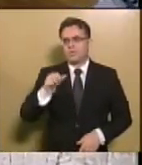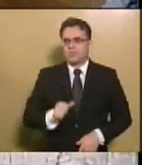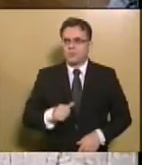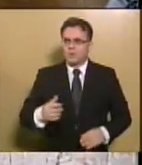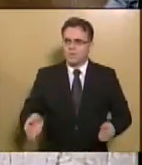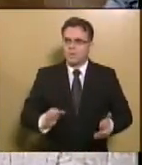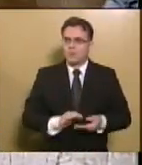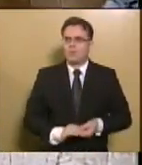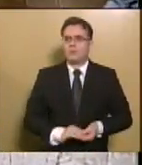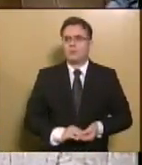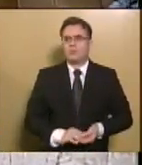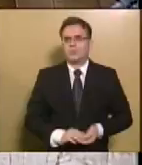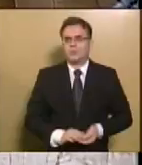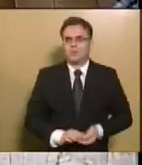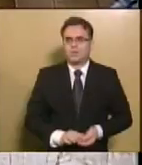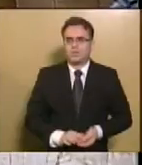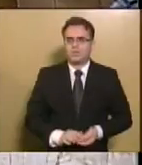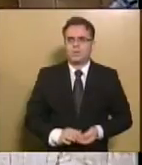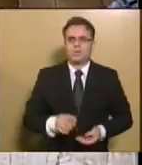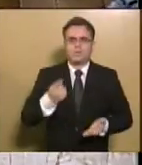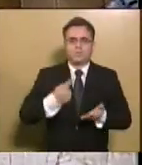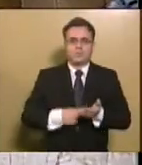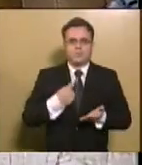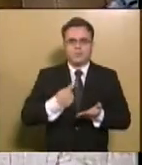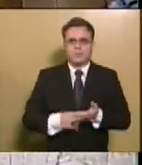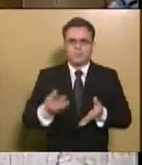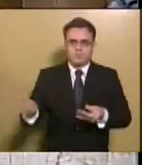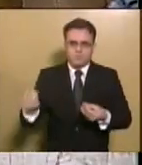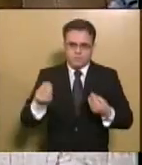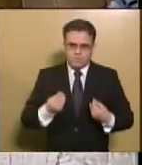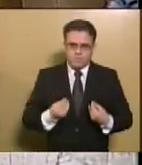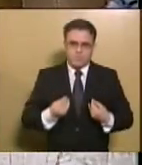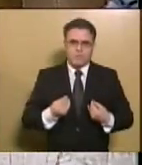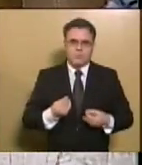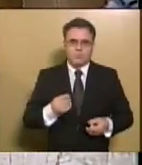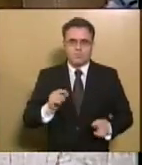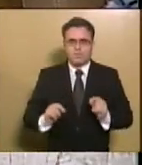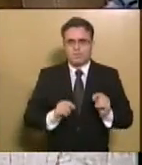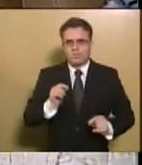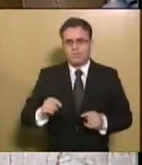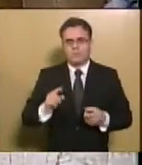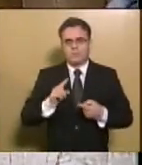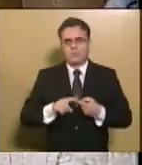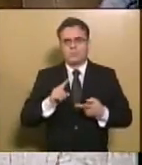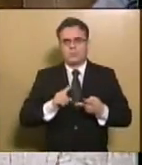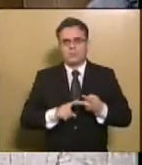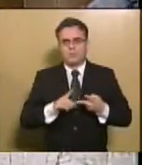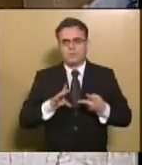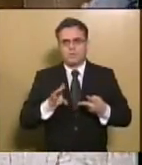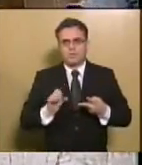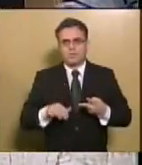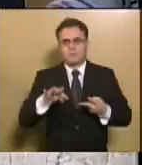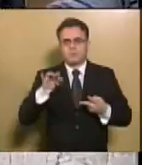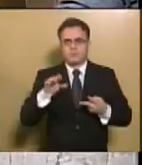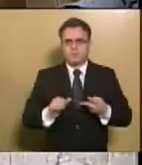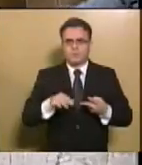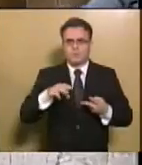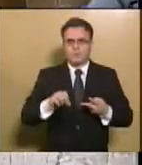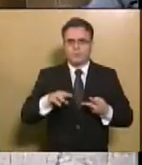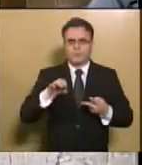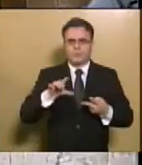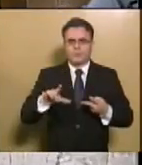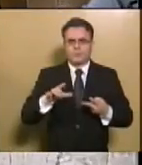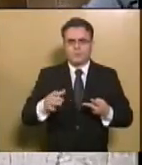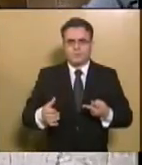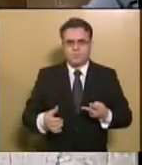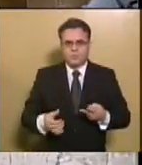Nacional. Para que seja encaminhado ao estado de Sergipe, dois castramóveis que serão utilizados na Grande Aracaju e